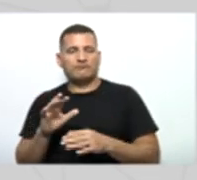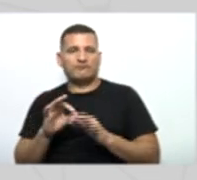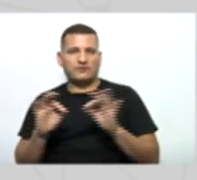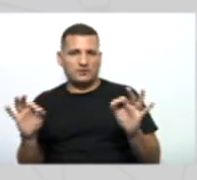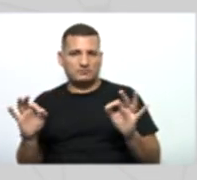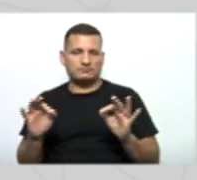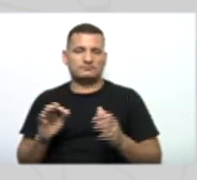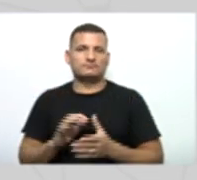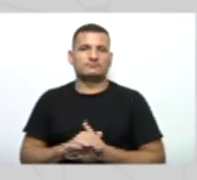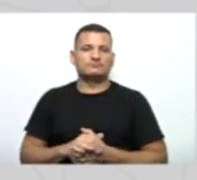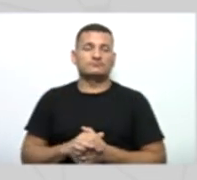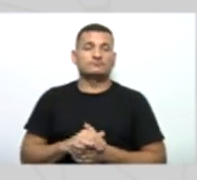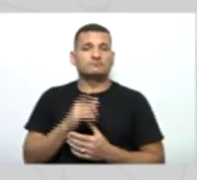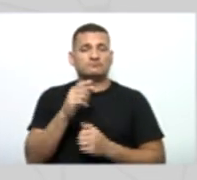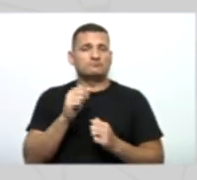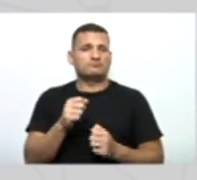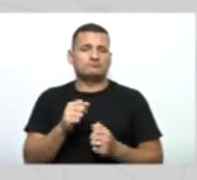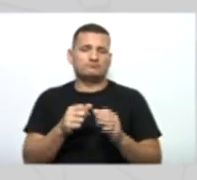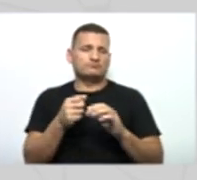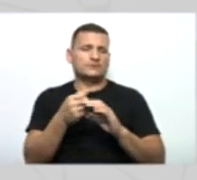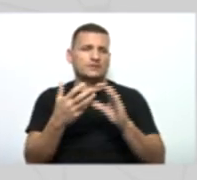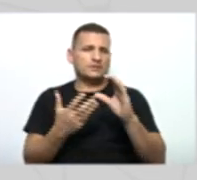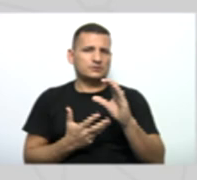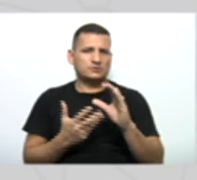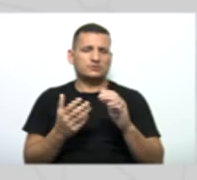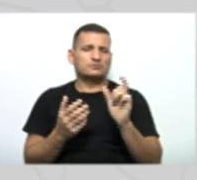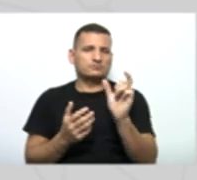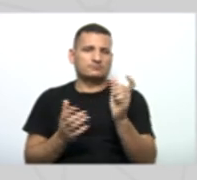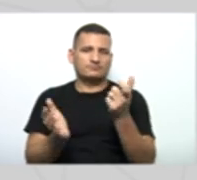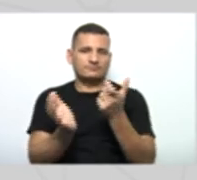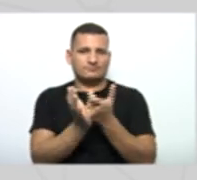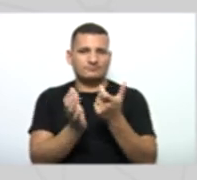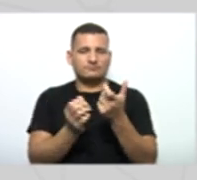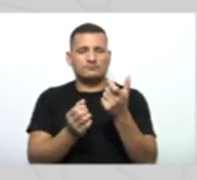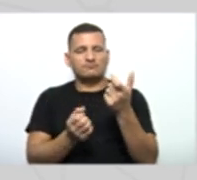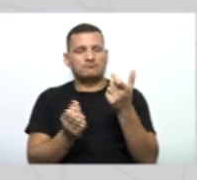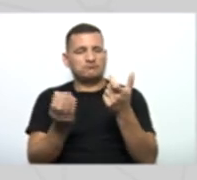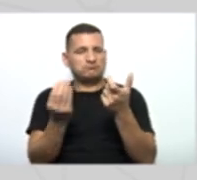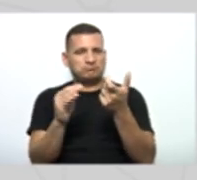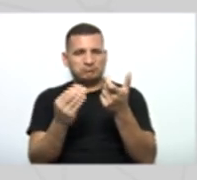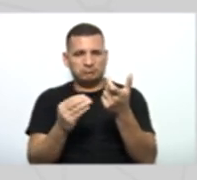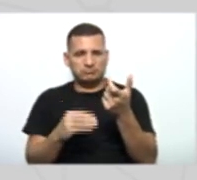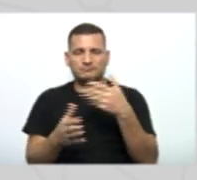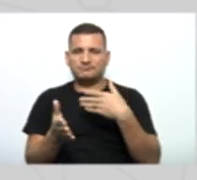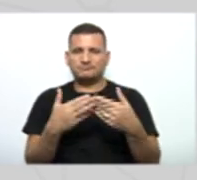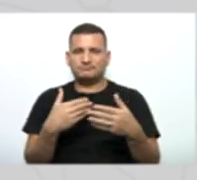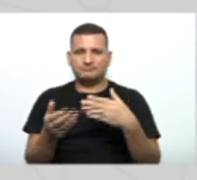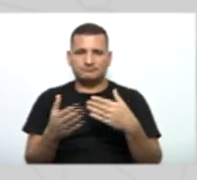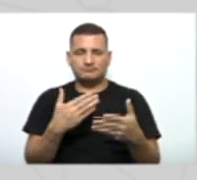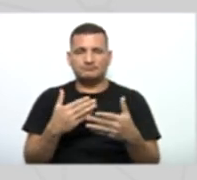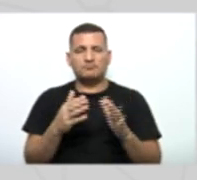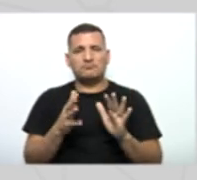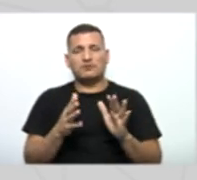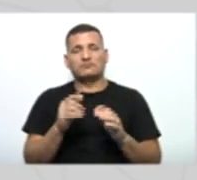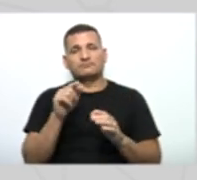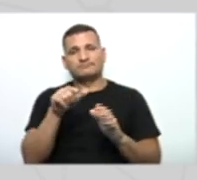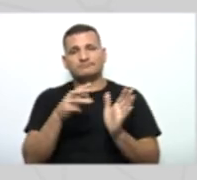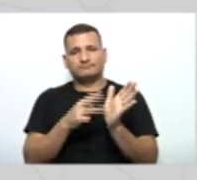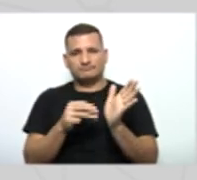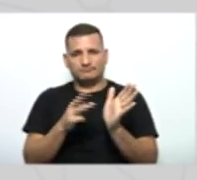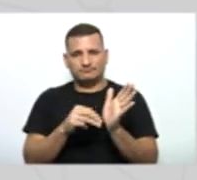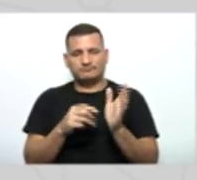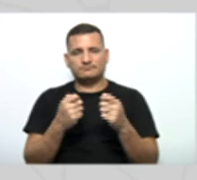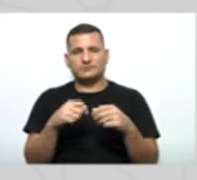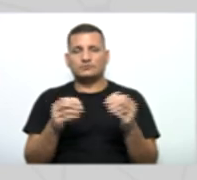criar qualquer classe com qualquer atributo que você quisesse, desde que tivesse o método público para mostrar as informações públicas e o método para